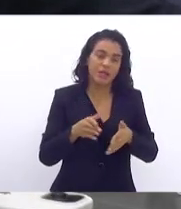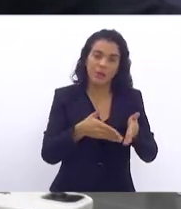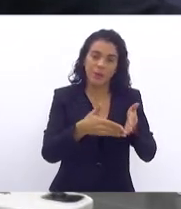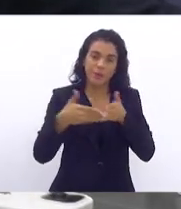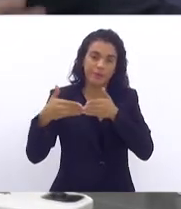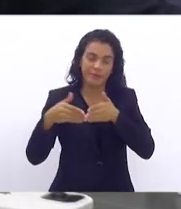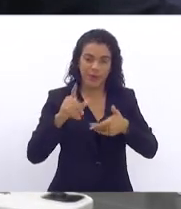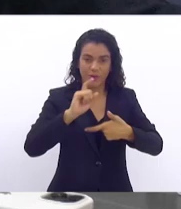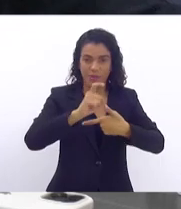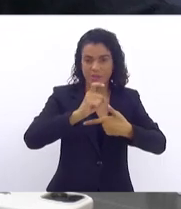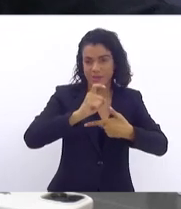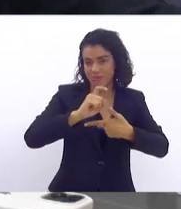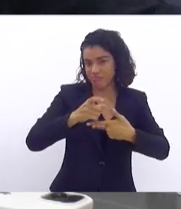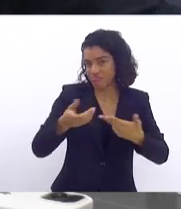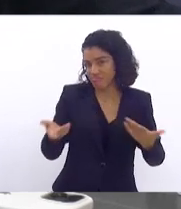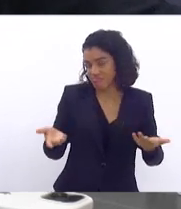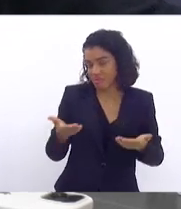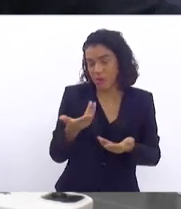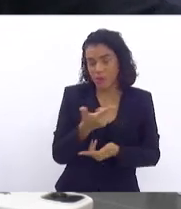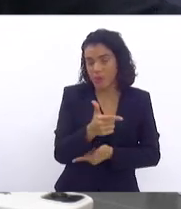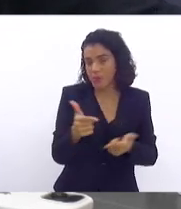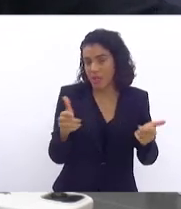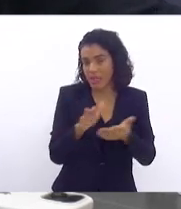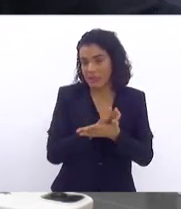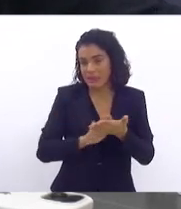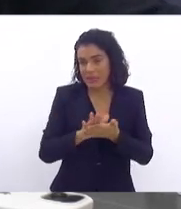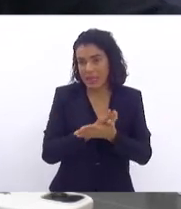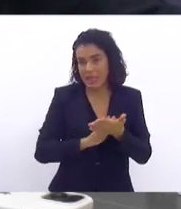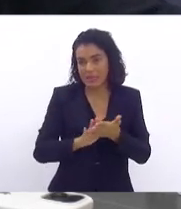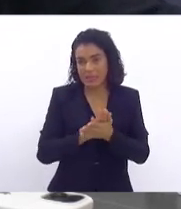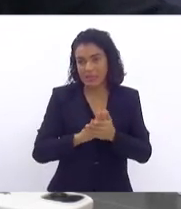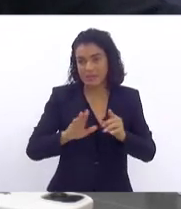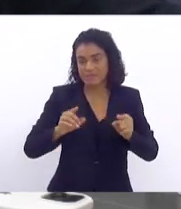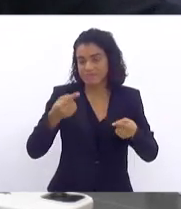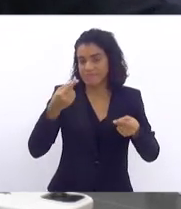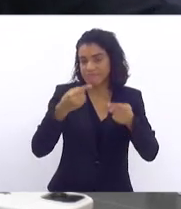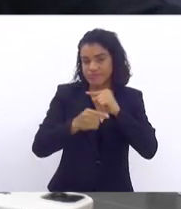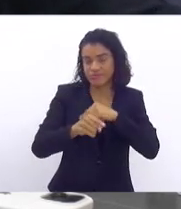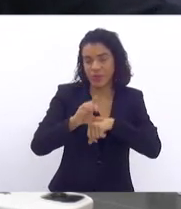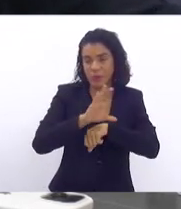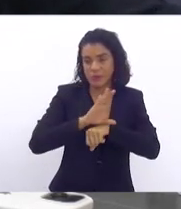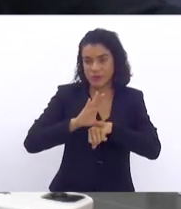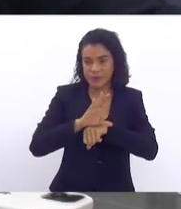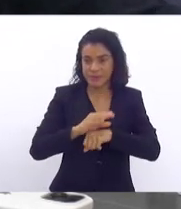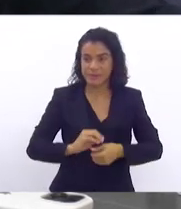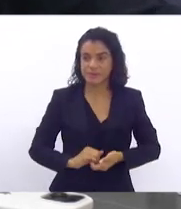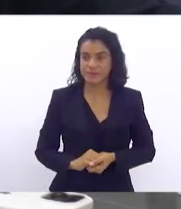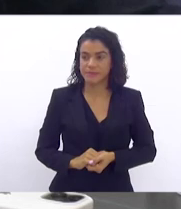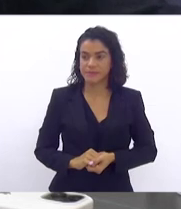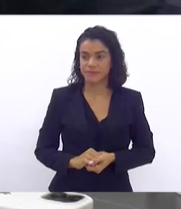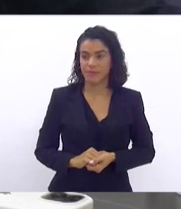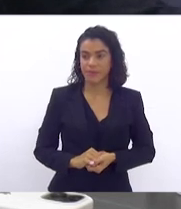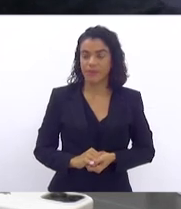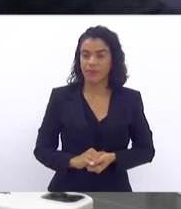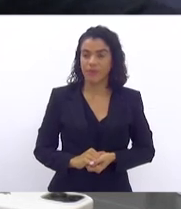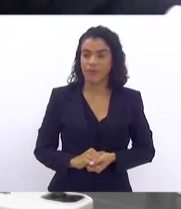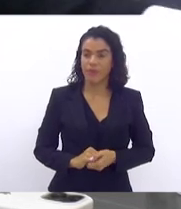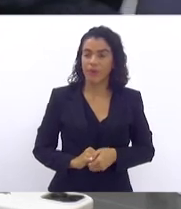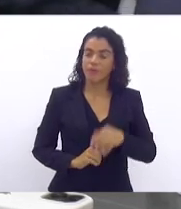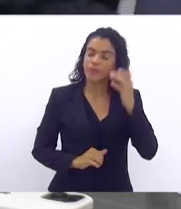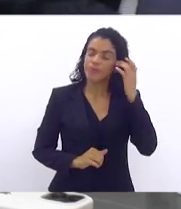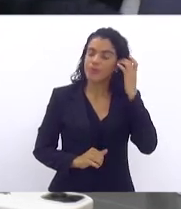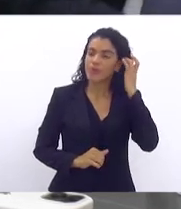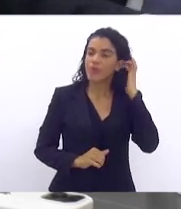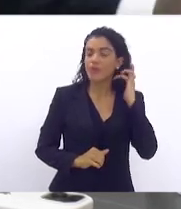Estadual. Então, também não tem nenhuma afronta à constitucionalidade da matéria. E quando Vossa Excelência